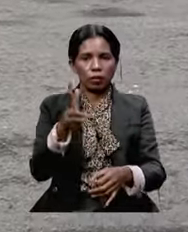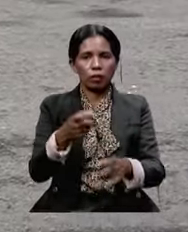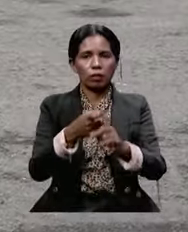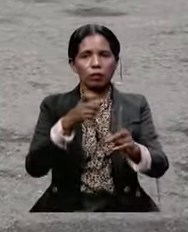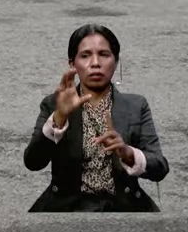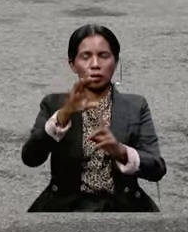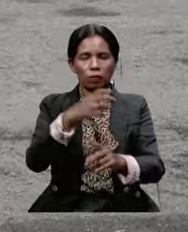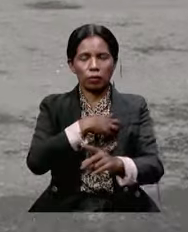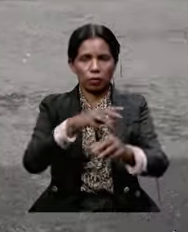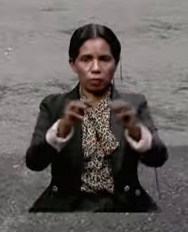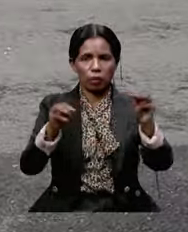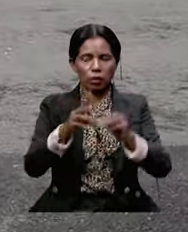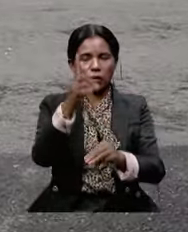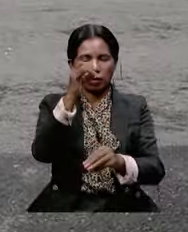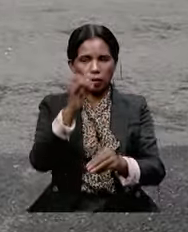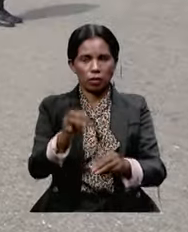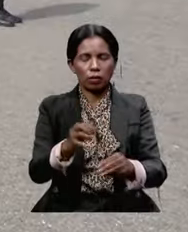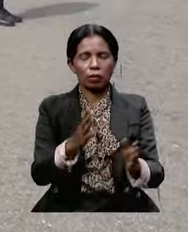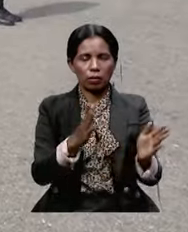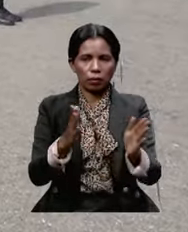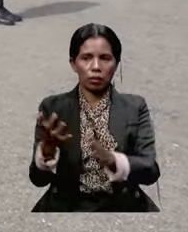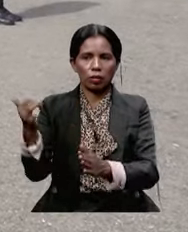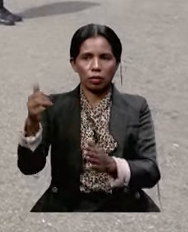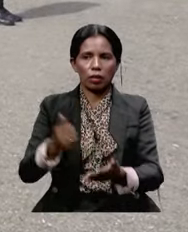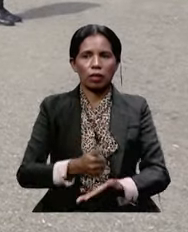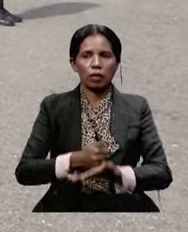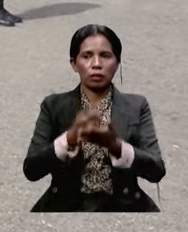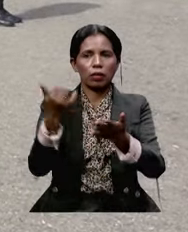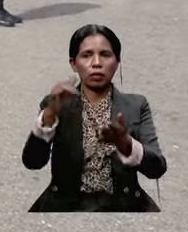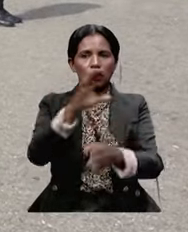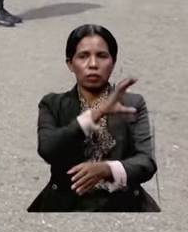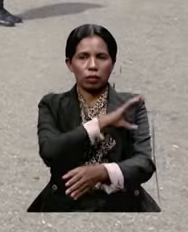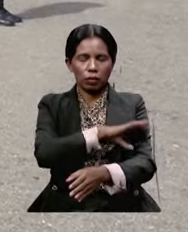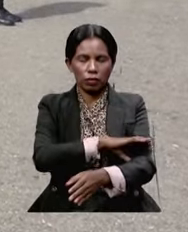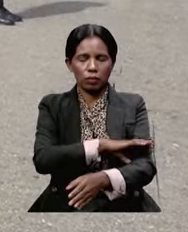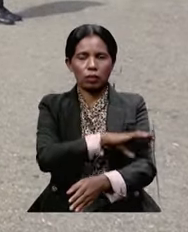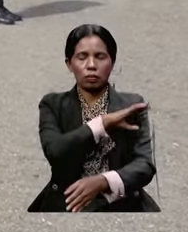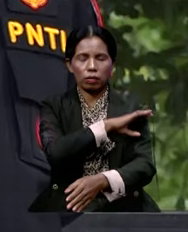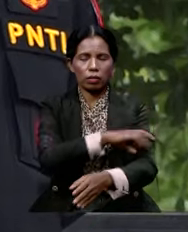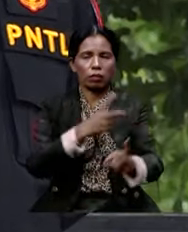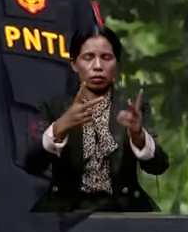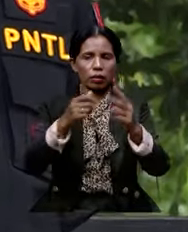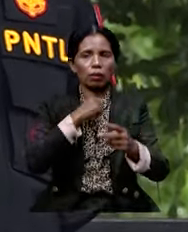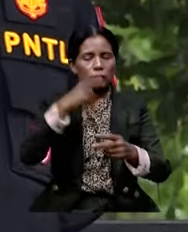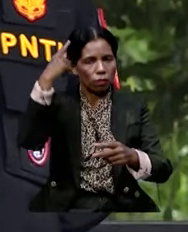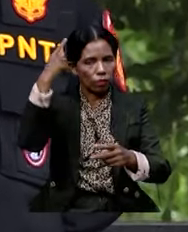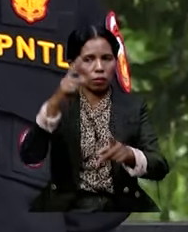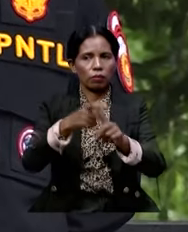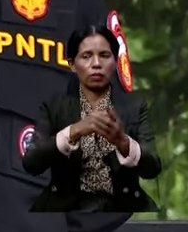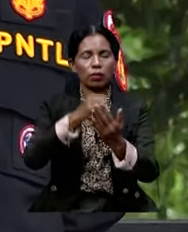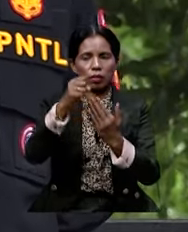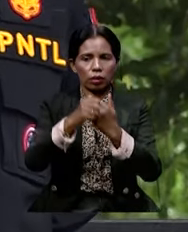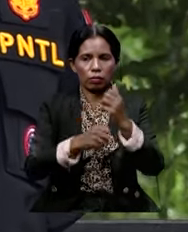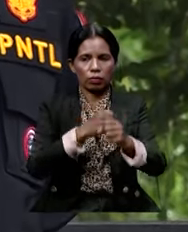Penitele Município de Ili, onde prepara-se a tufo apoio à segurança durante a visita para Francisco e a Timor-Leste e a fula setembro a